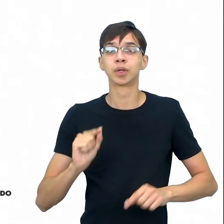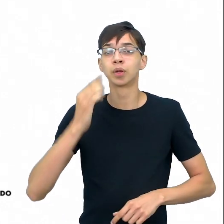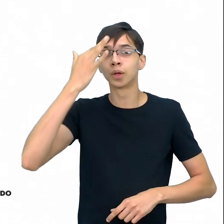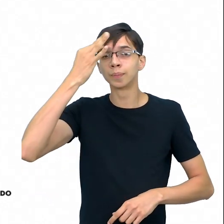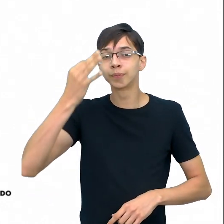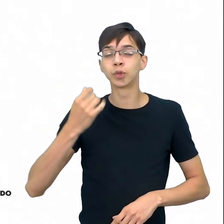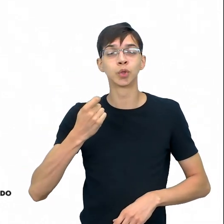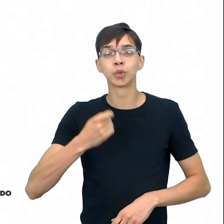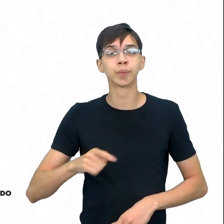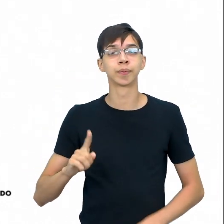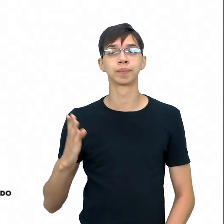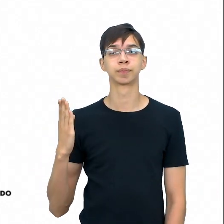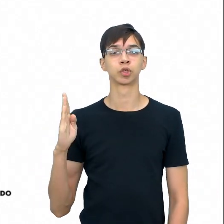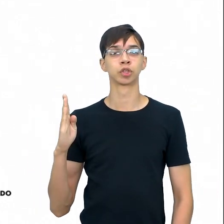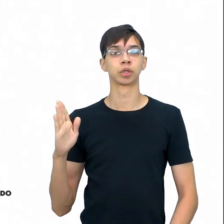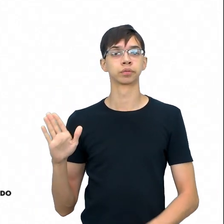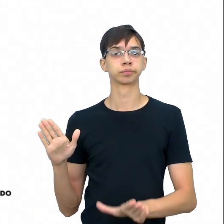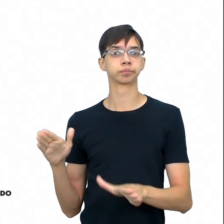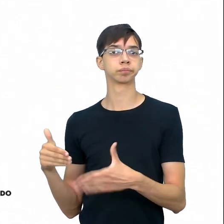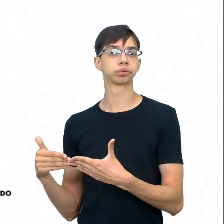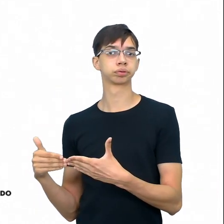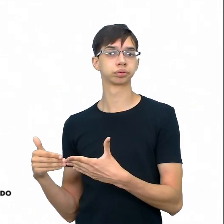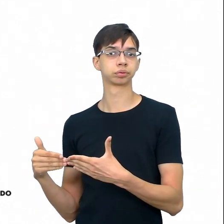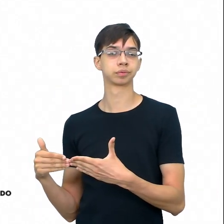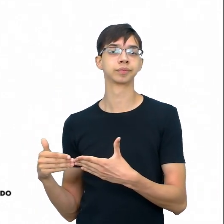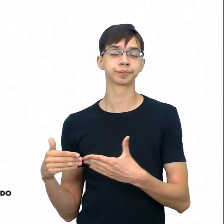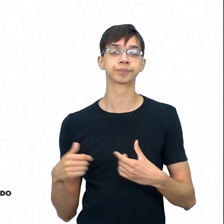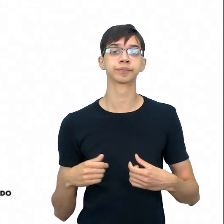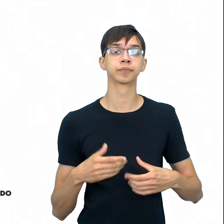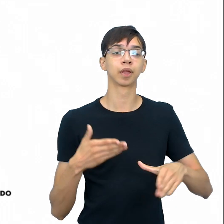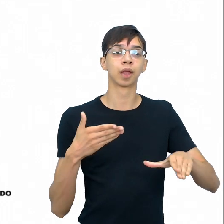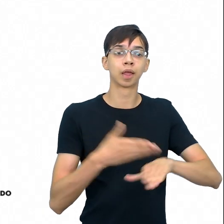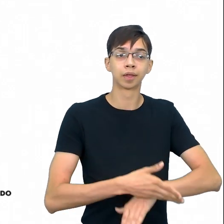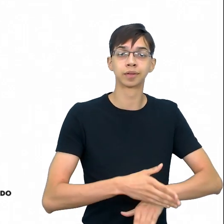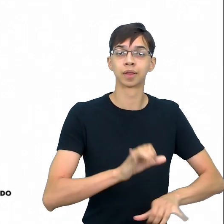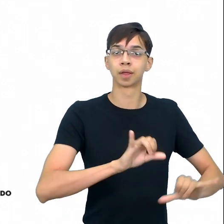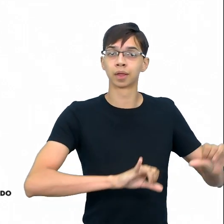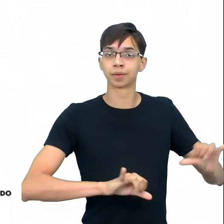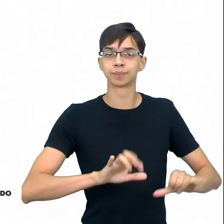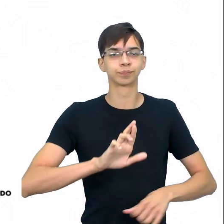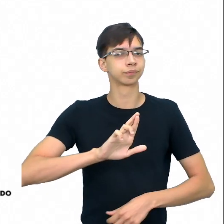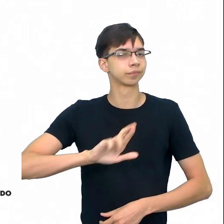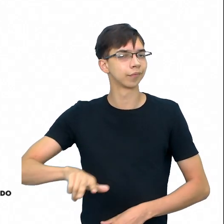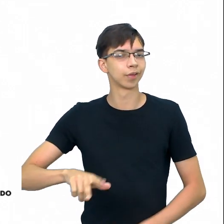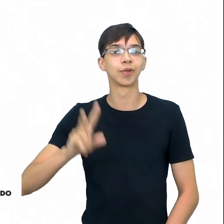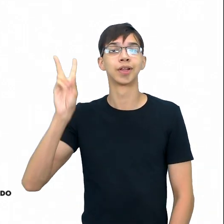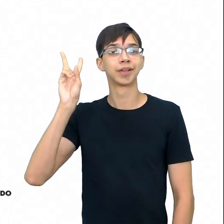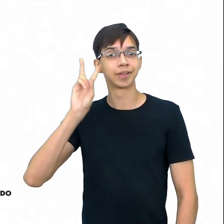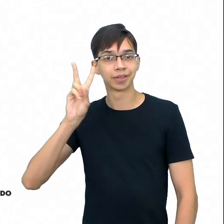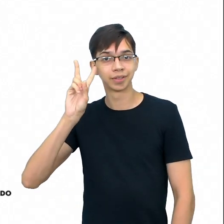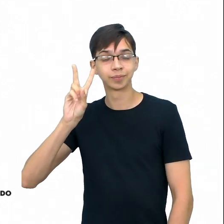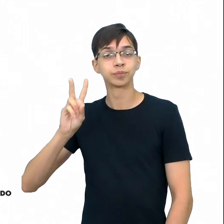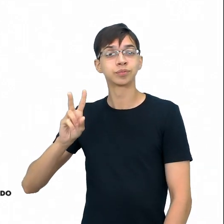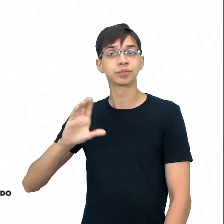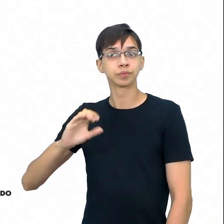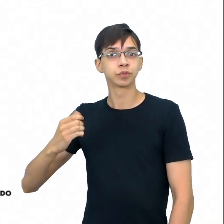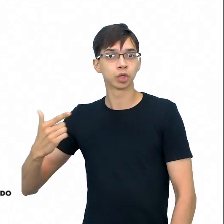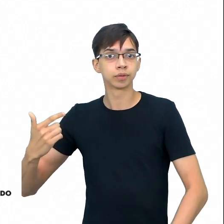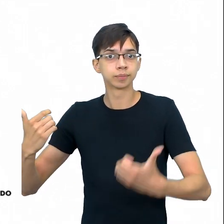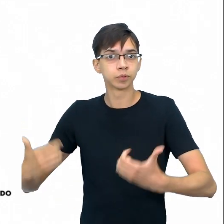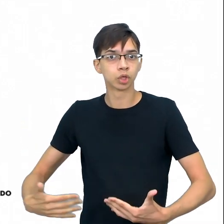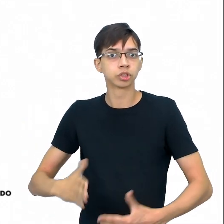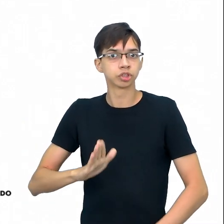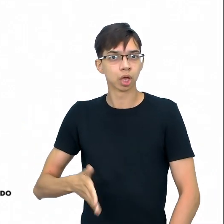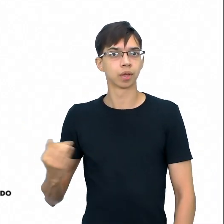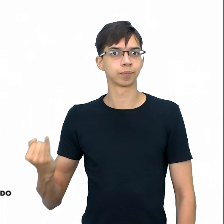de biologia para entrar para a minha aula, que ele pode tentar lembrar em que momentos ele já ouviu falar do gás carbônico como algo